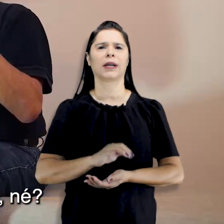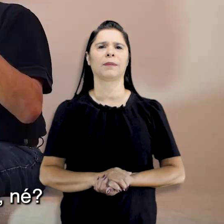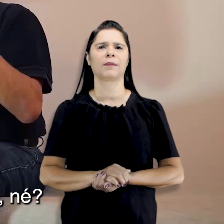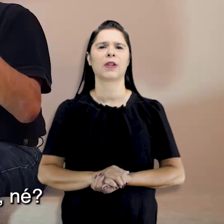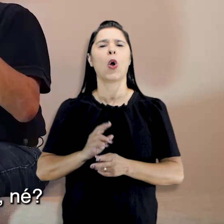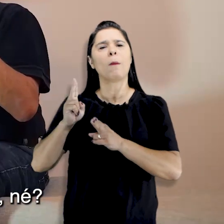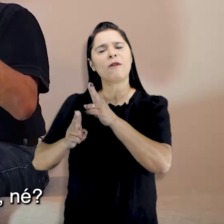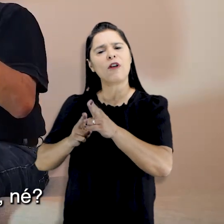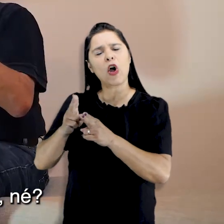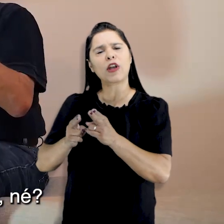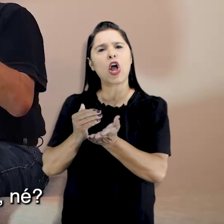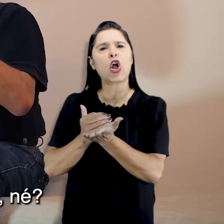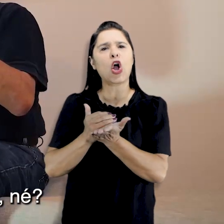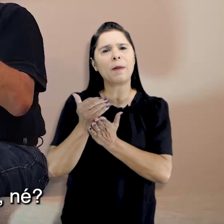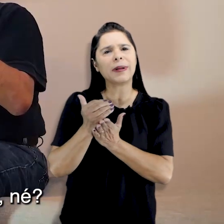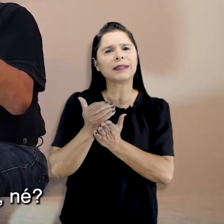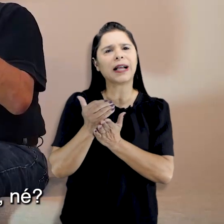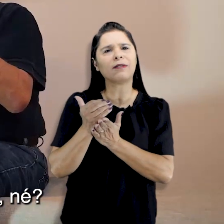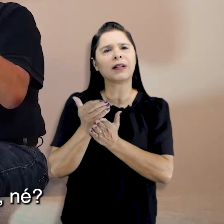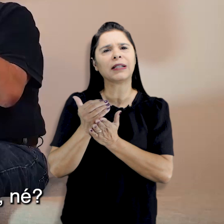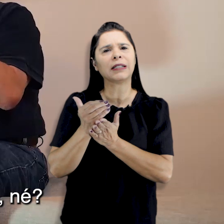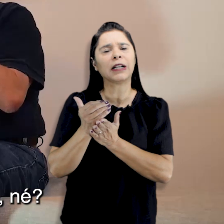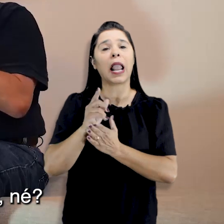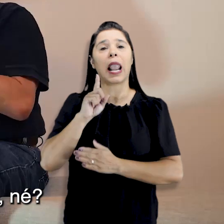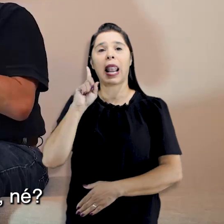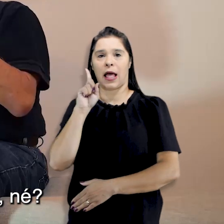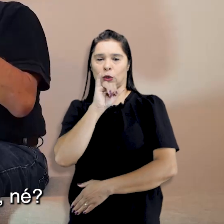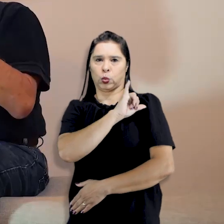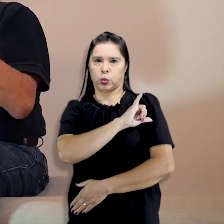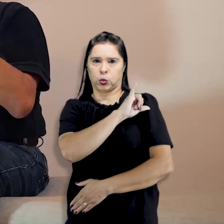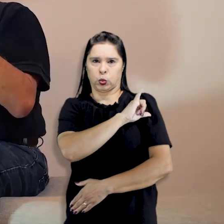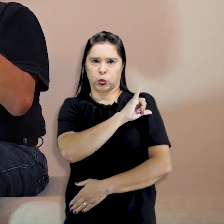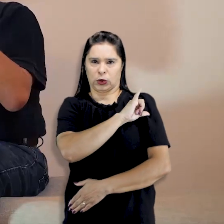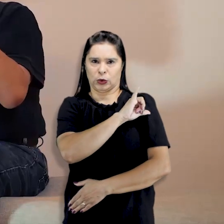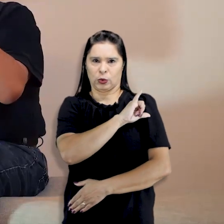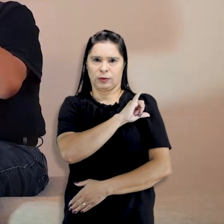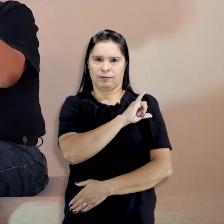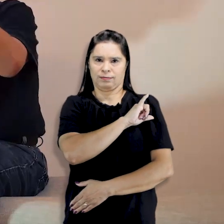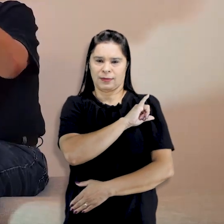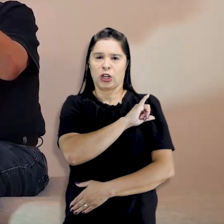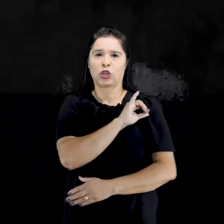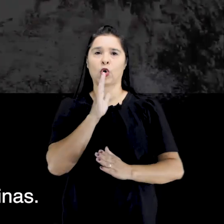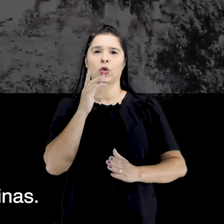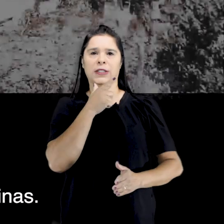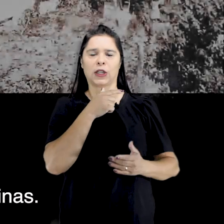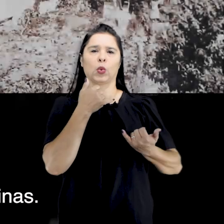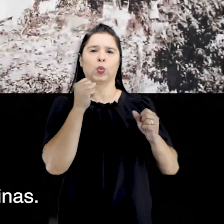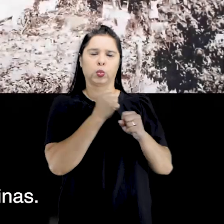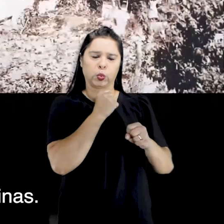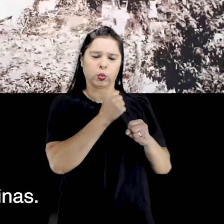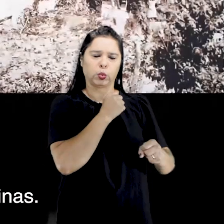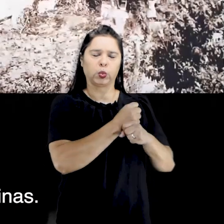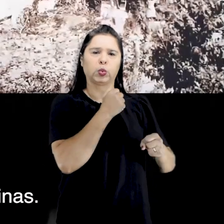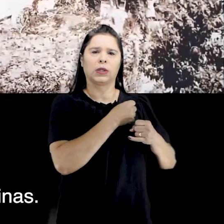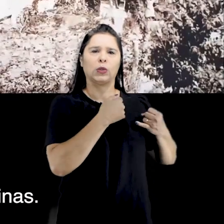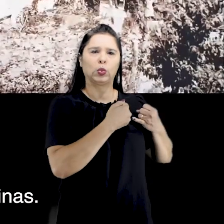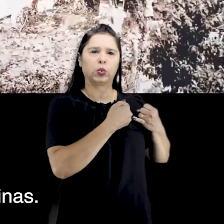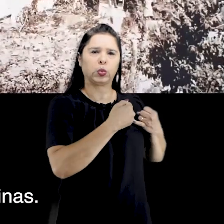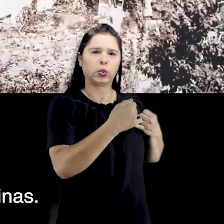uma ferrovia que saía do estado litoral, do estado do Rio, né? E trouxe ela até aqui, inaugurou a estação